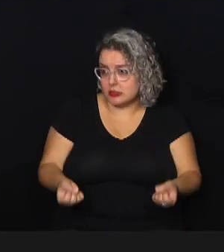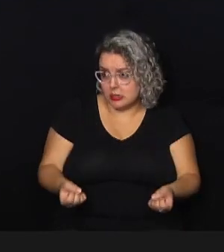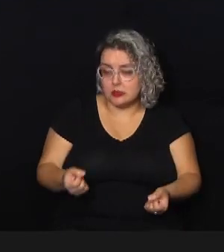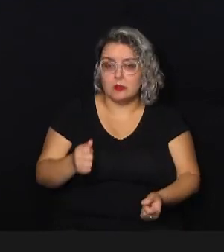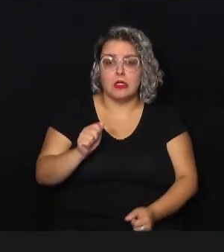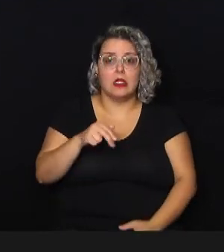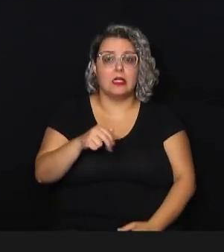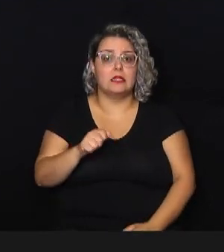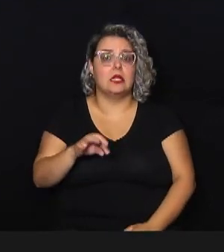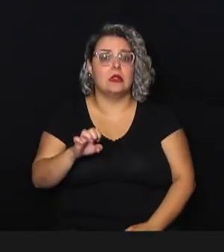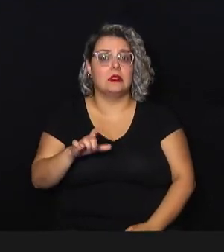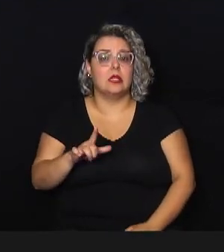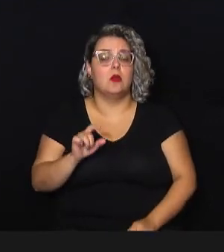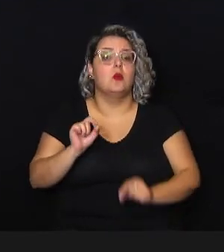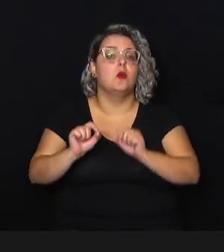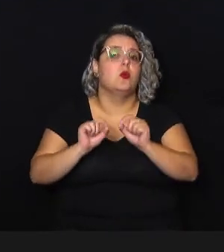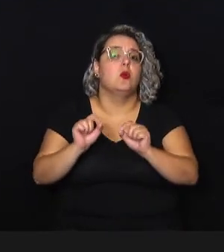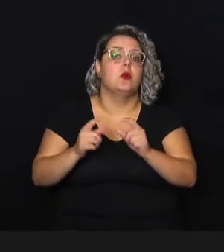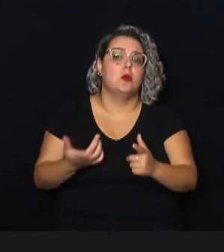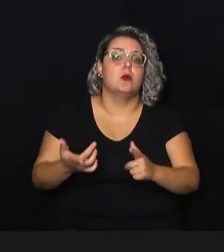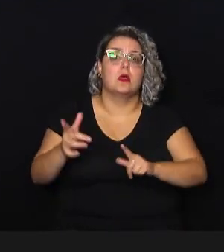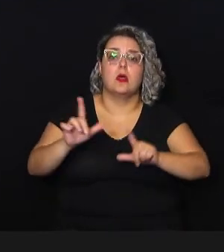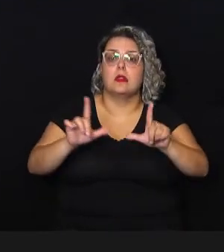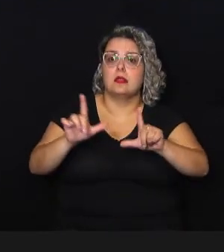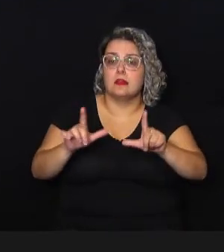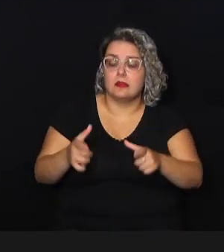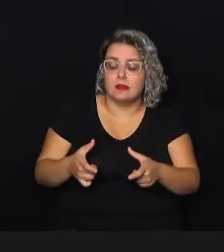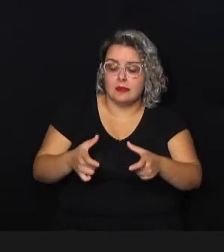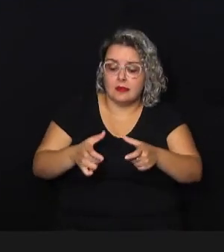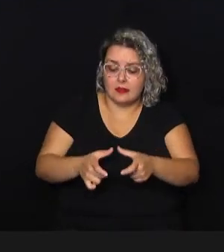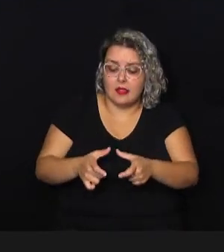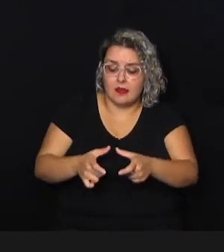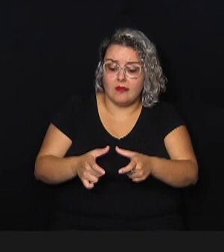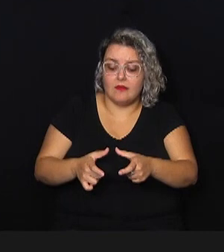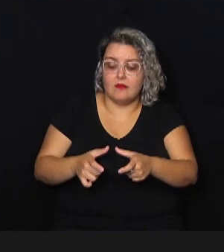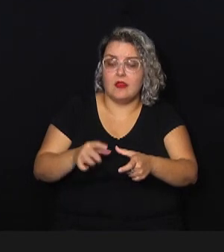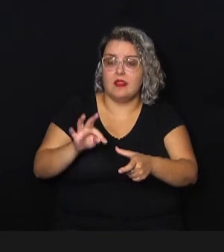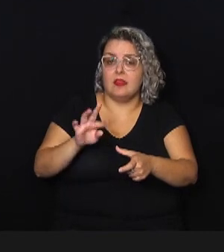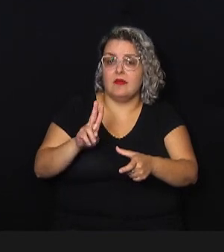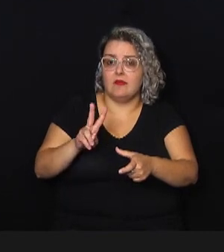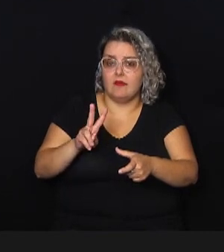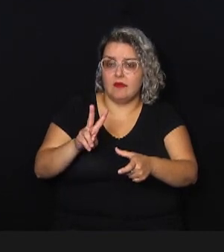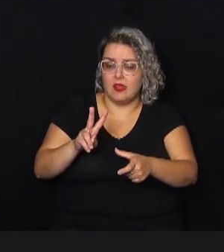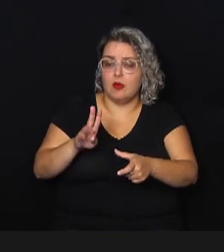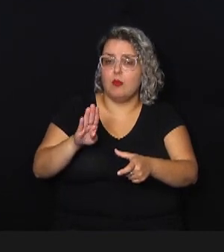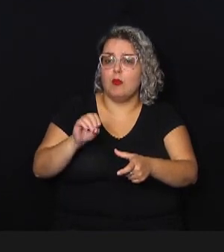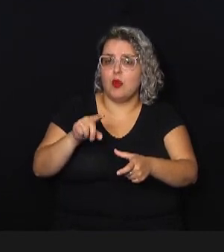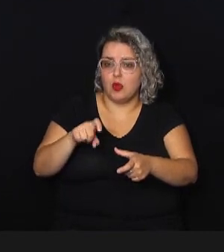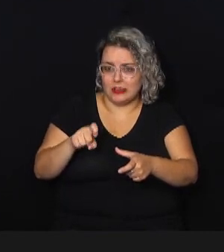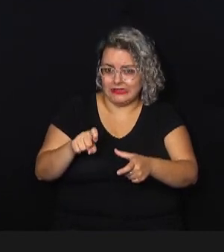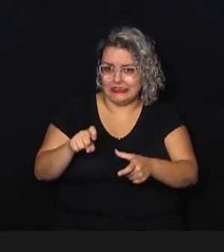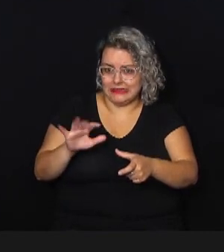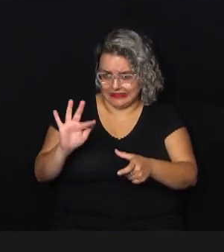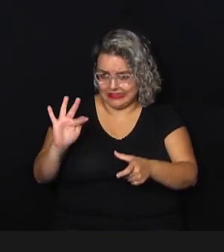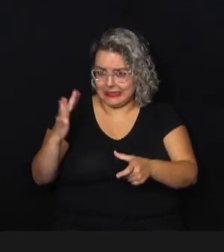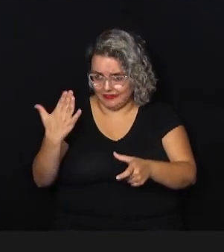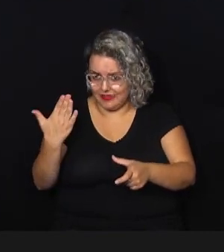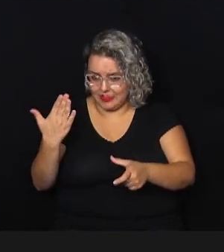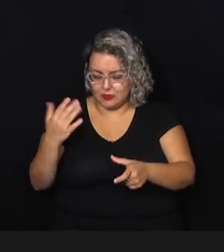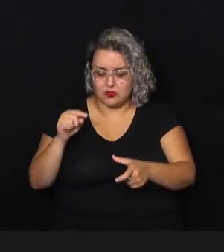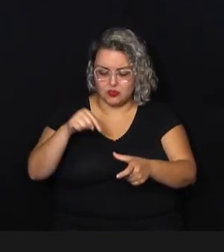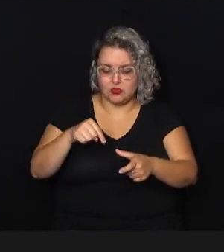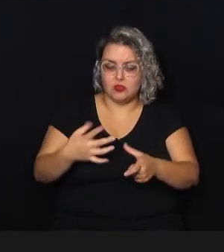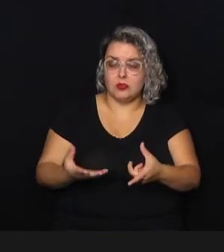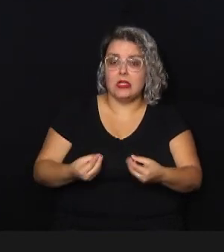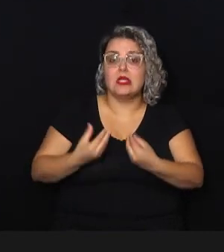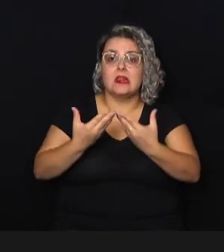que acontece com essas TV Box, né, que são piratas, elas basicamente, além de fornecerem, né,